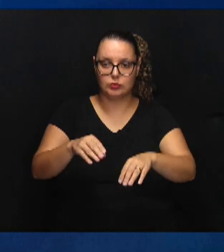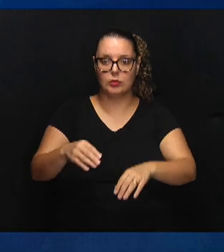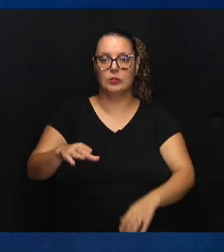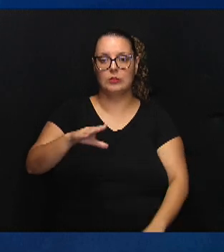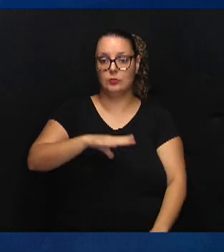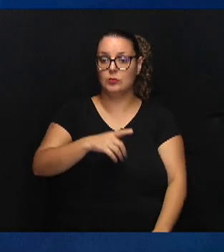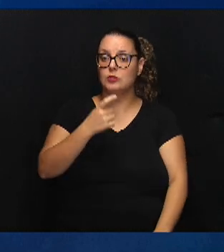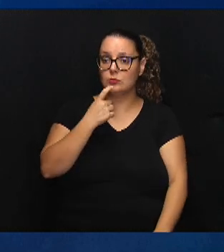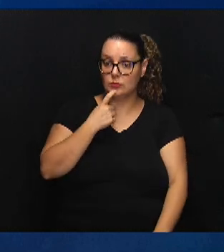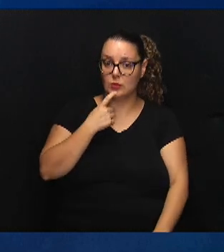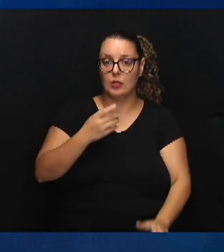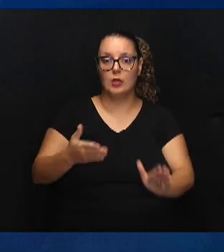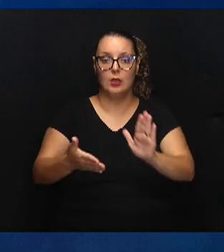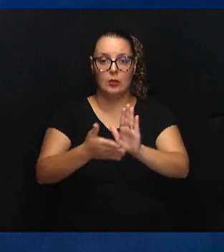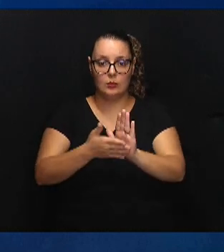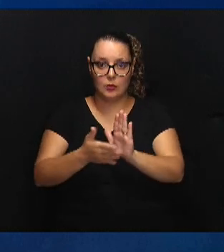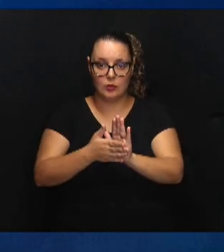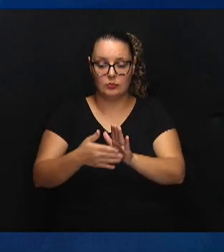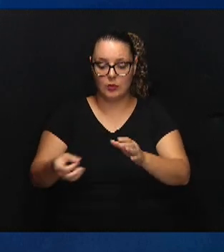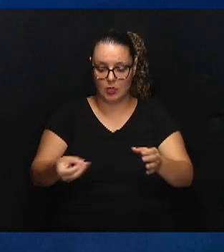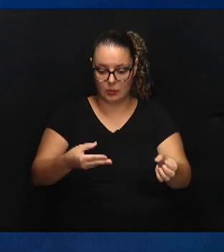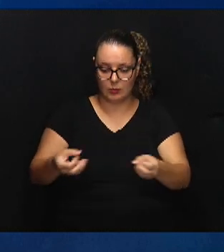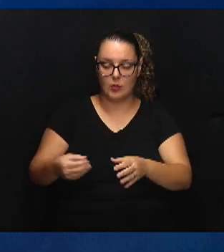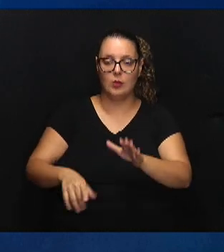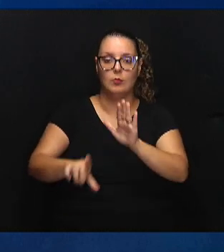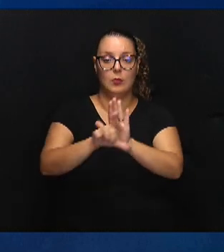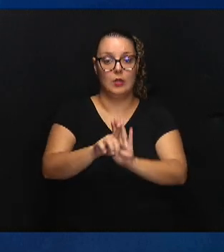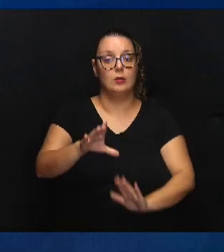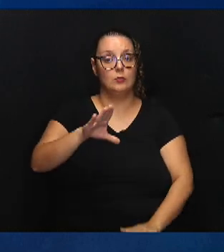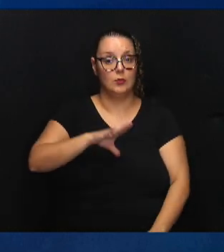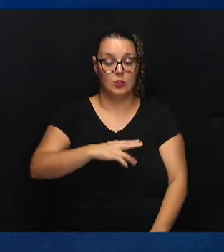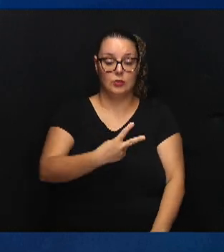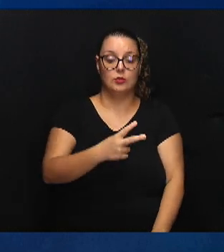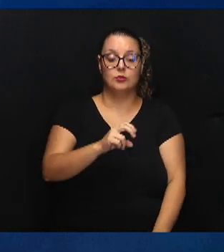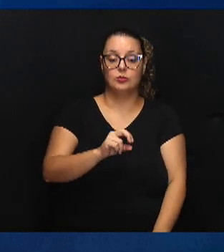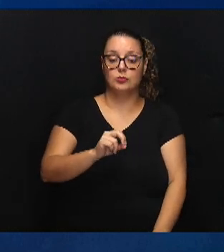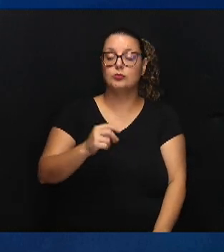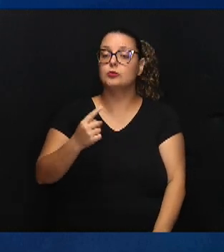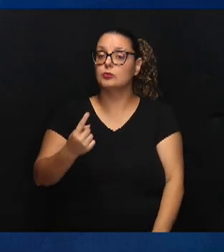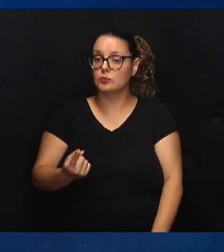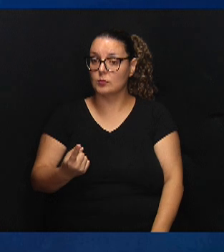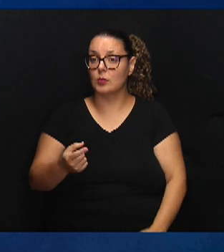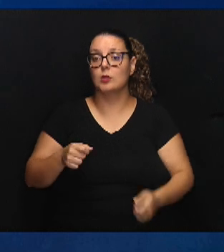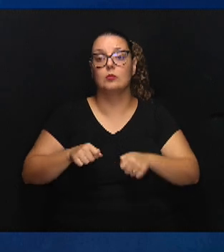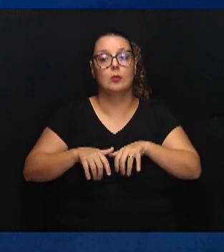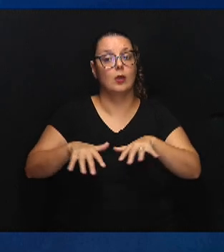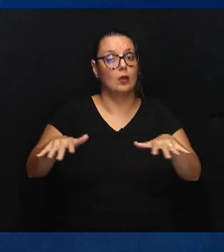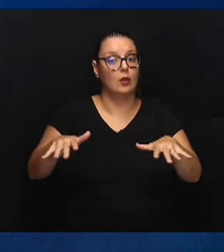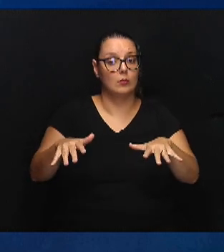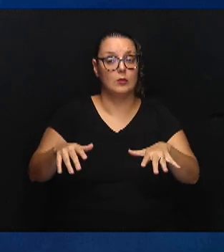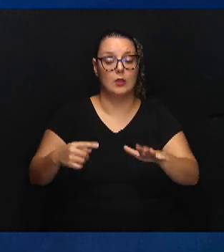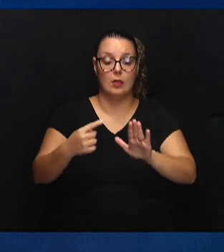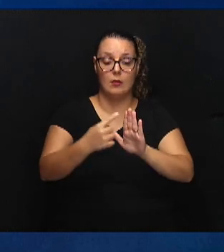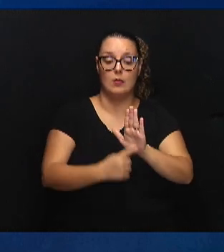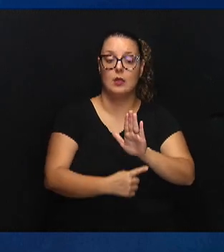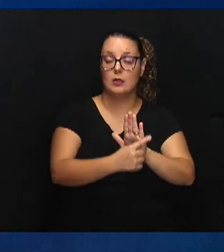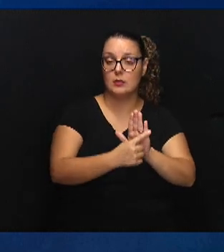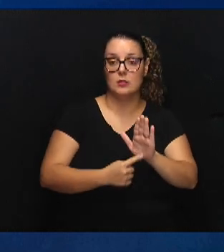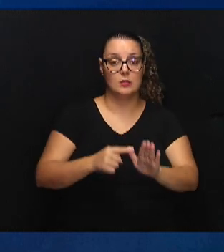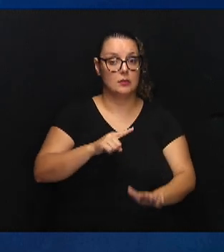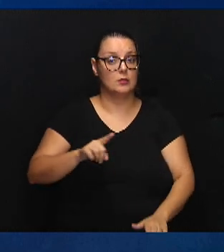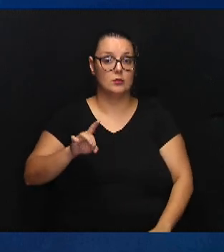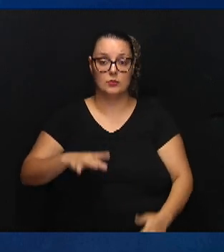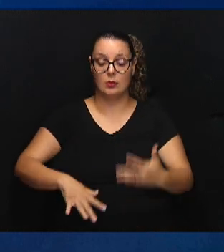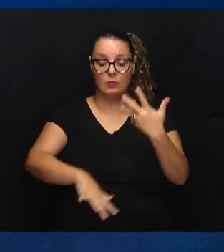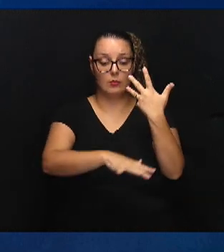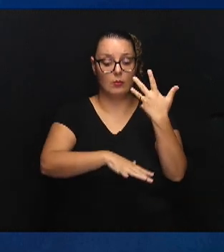Campinas. A proposta atualiza uma lei municipal de 2001 e amplia a vedação não só para as praças